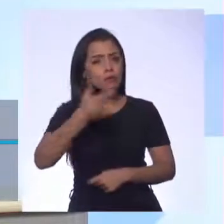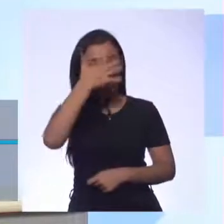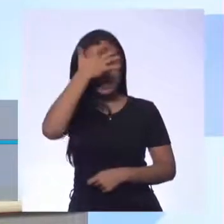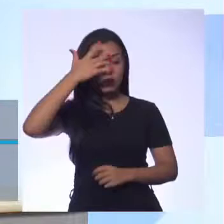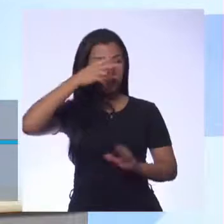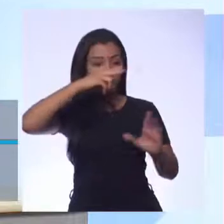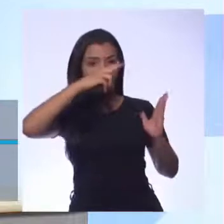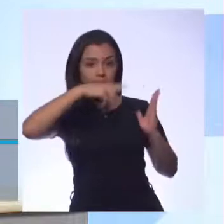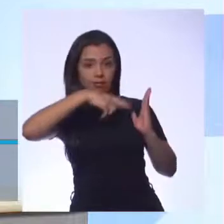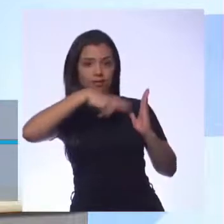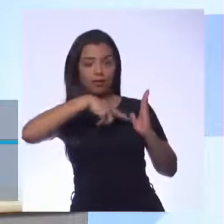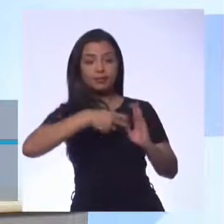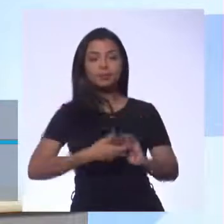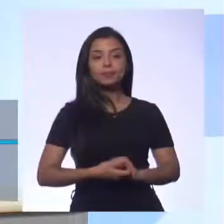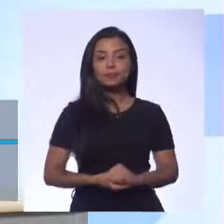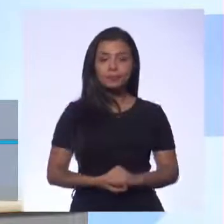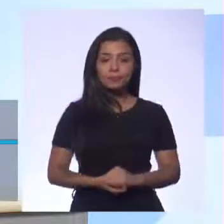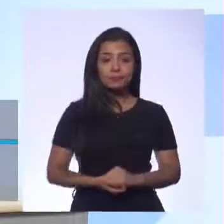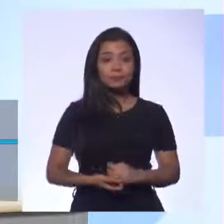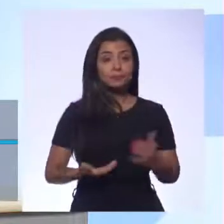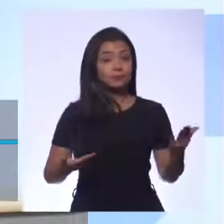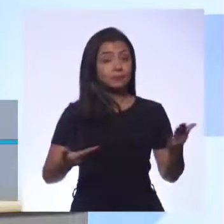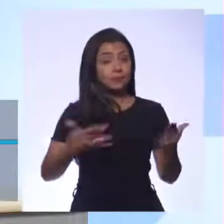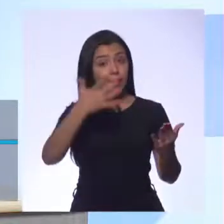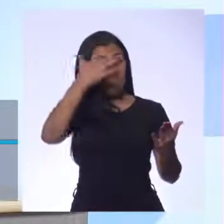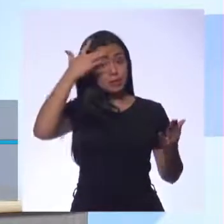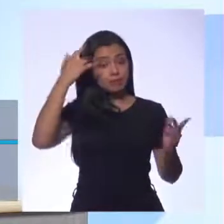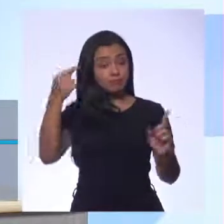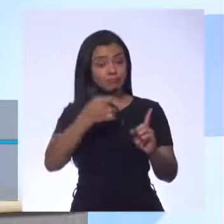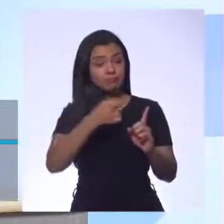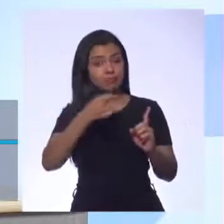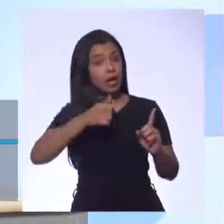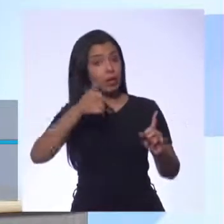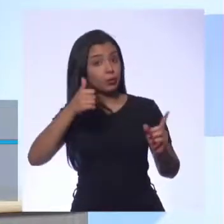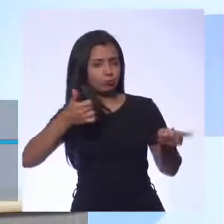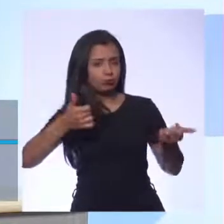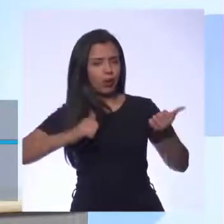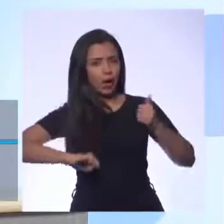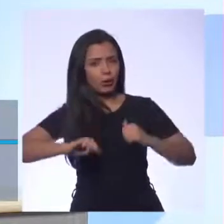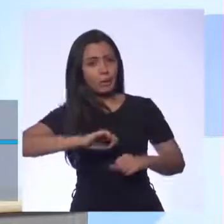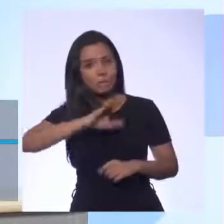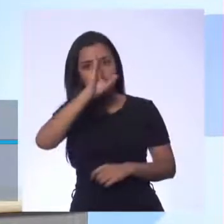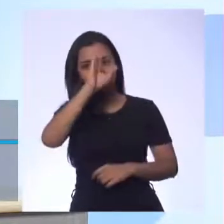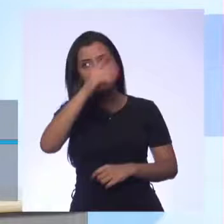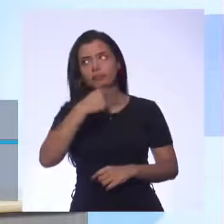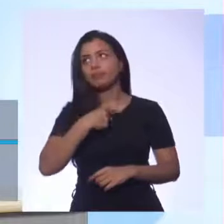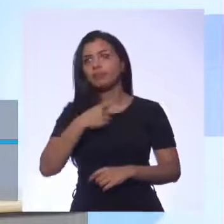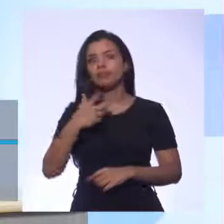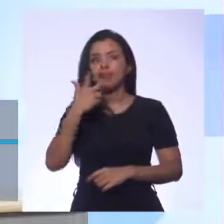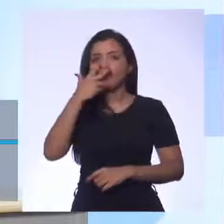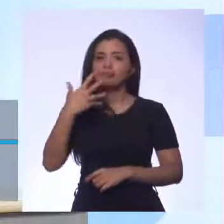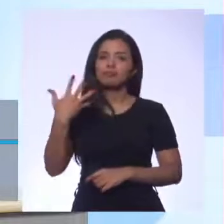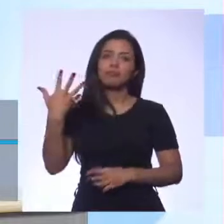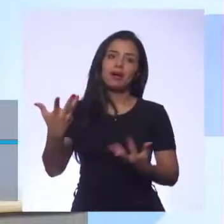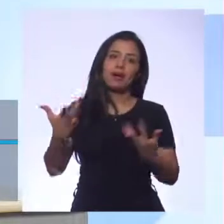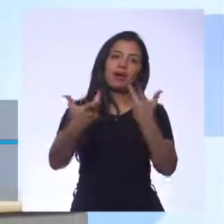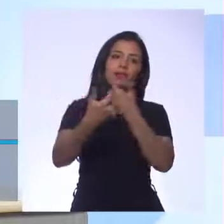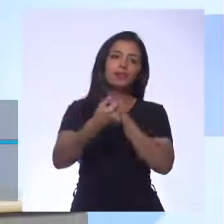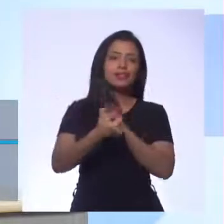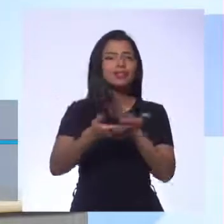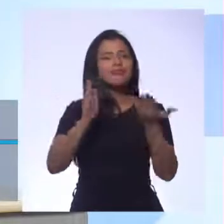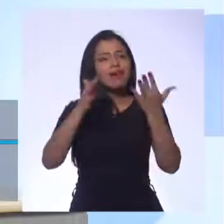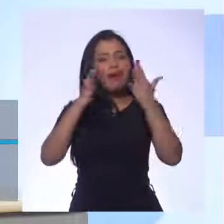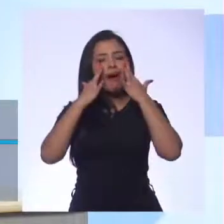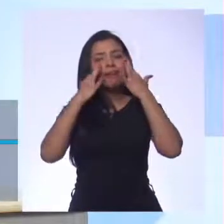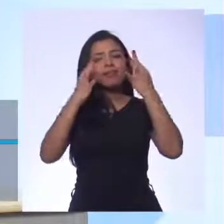né? Então, só o fato do ator principal, né? Eu particularmente acho ele maravilhoso, já chama a atenção, né?